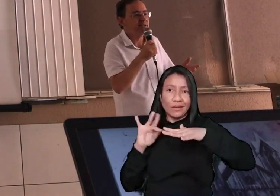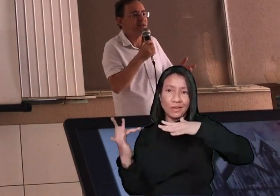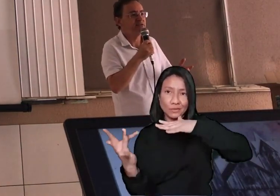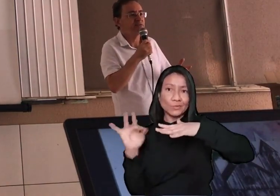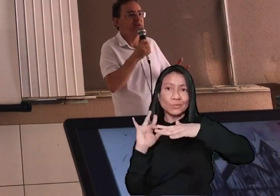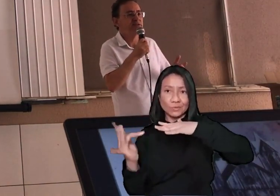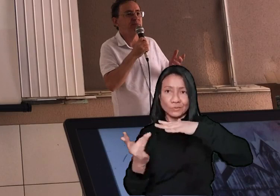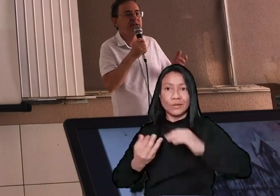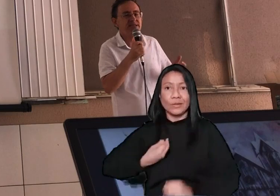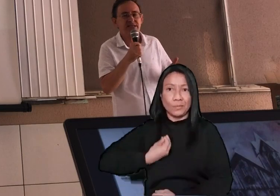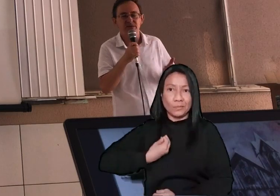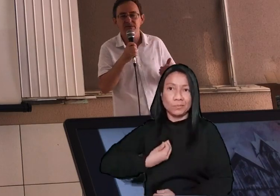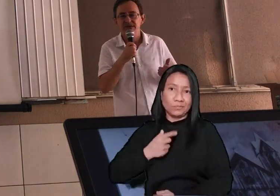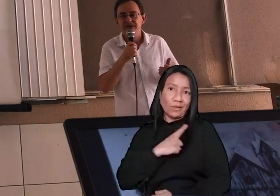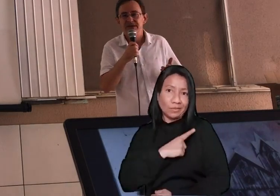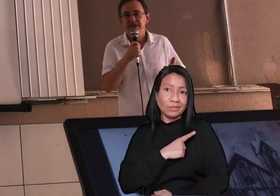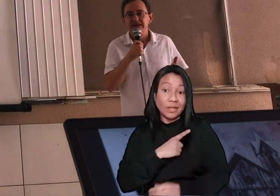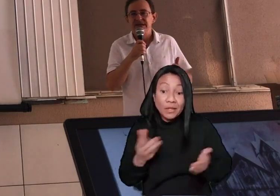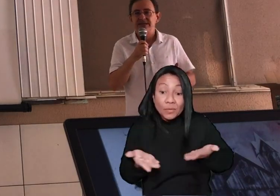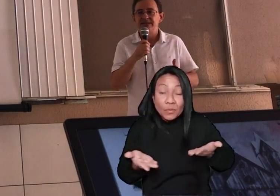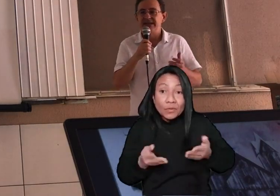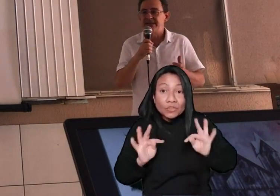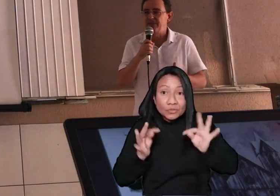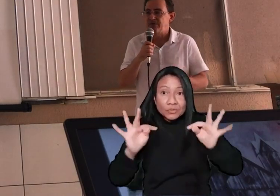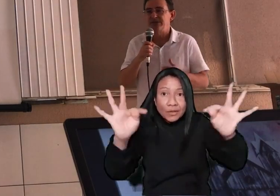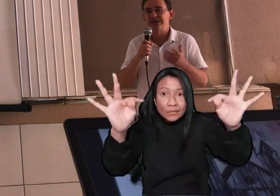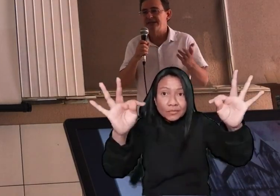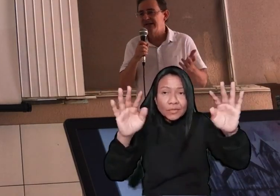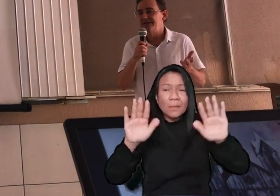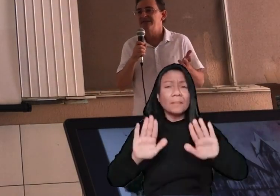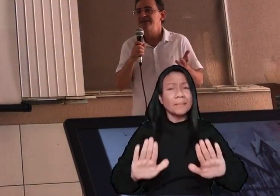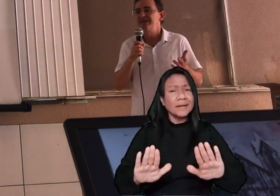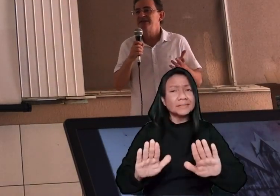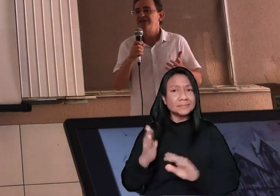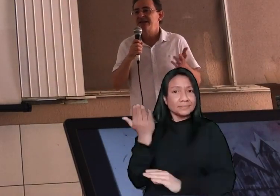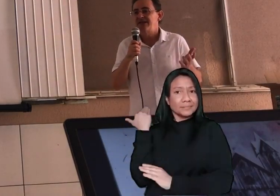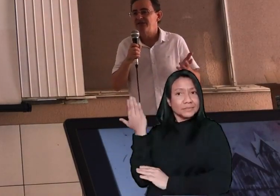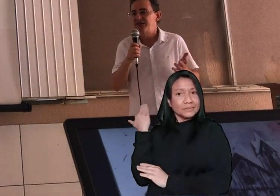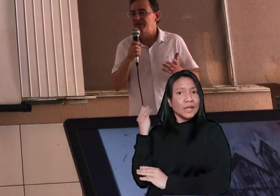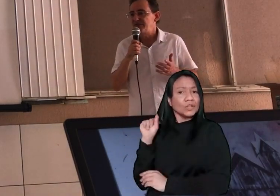se tinha de meios de comunicação? 70 e